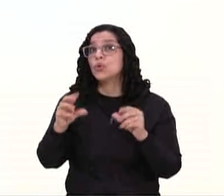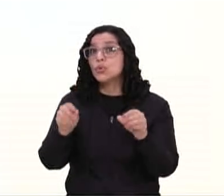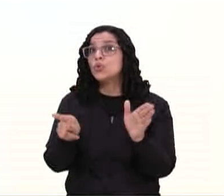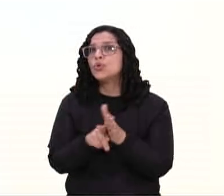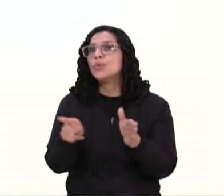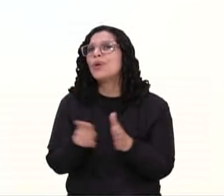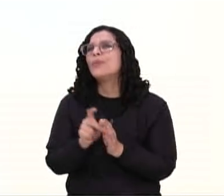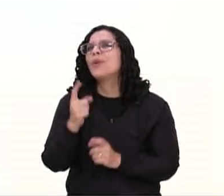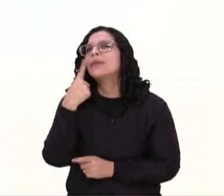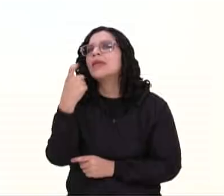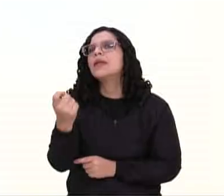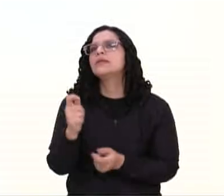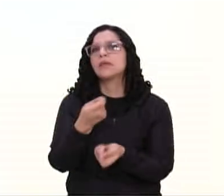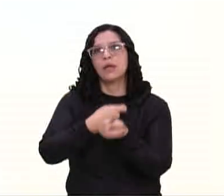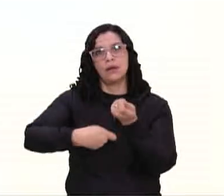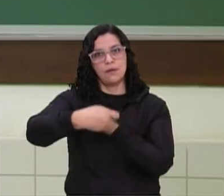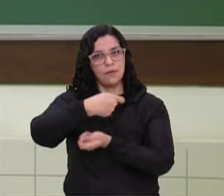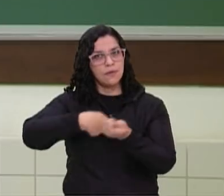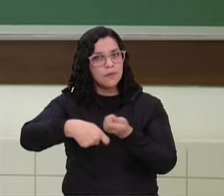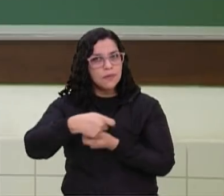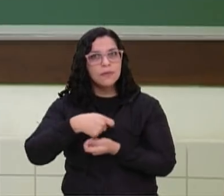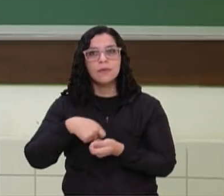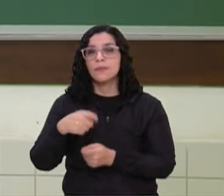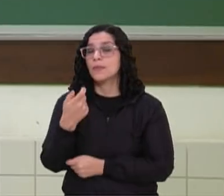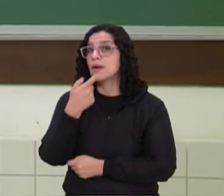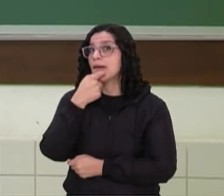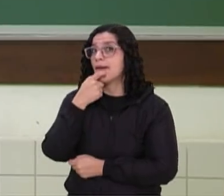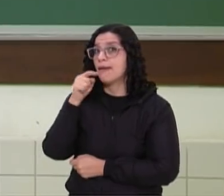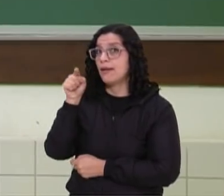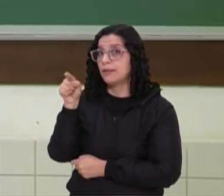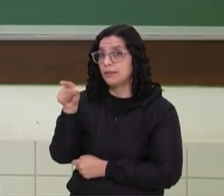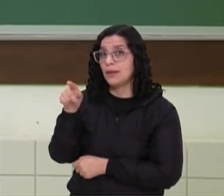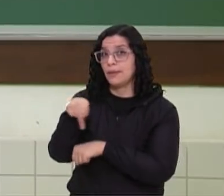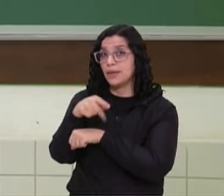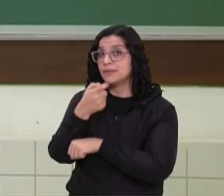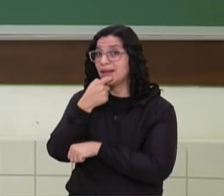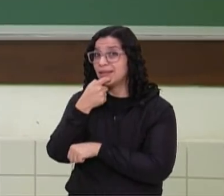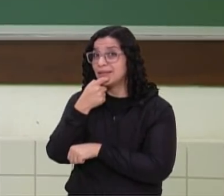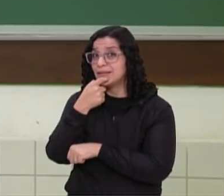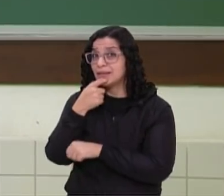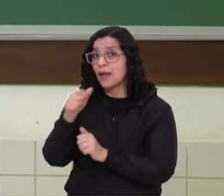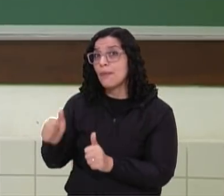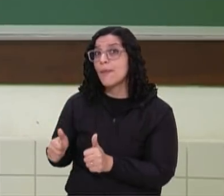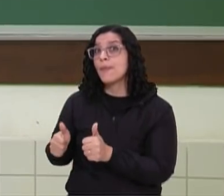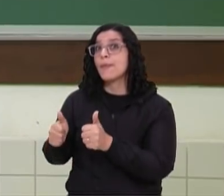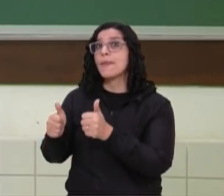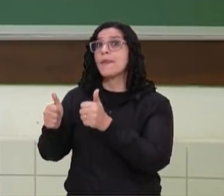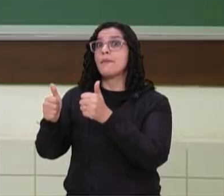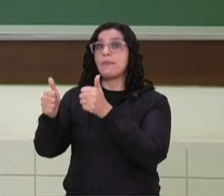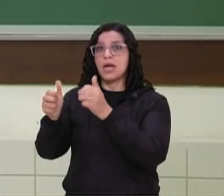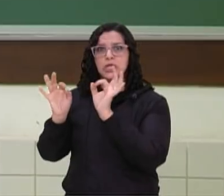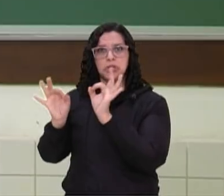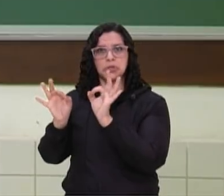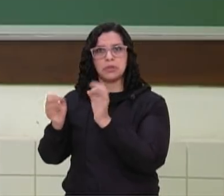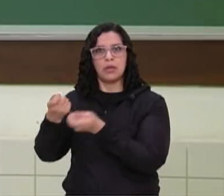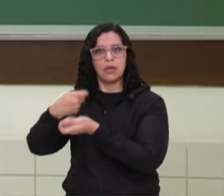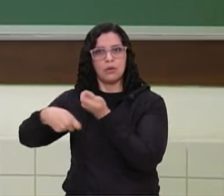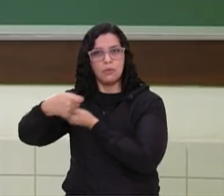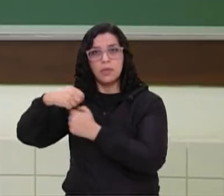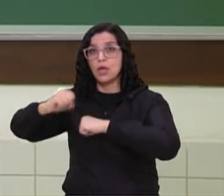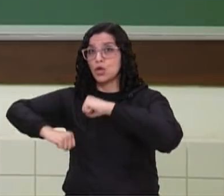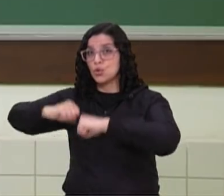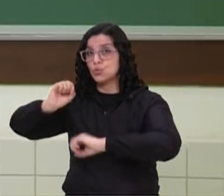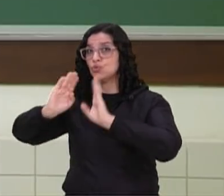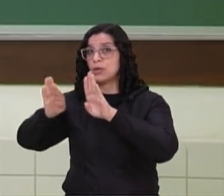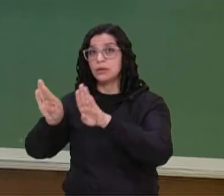questão econômica, certo? A Inglaterra, ela era uma grande potência econômica, ela já estava passando por seu processo de